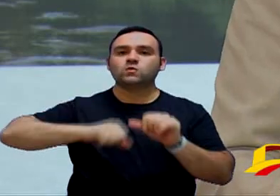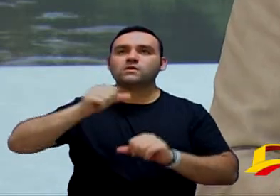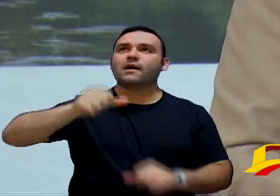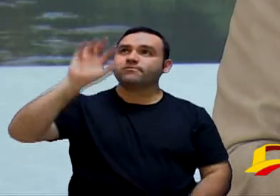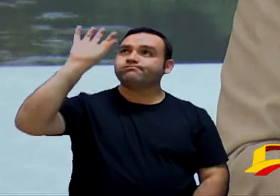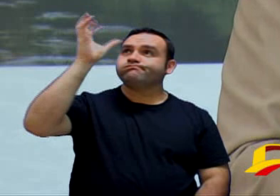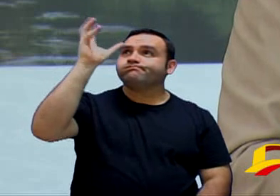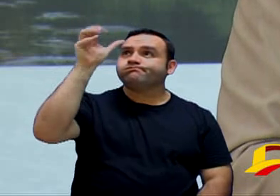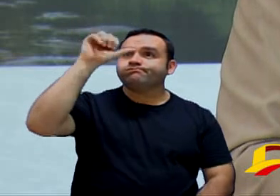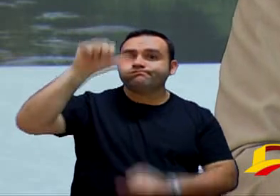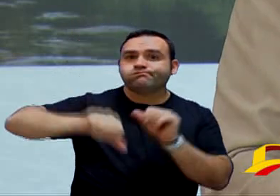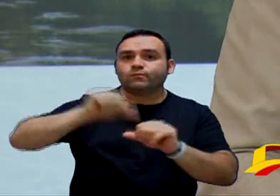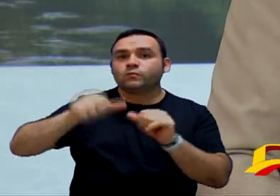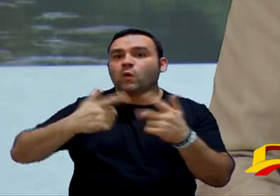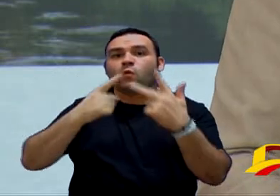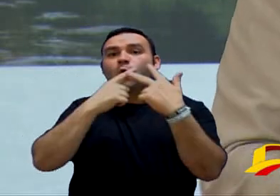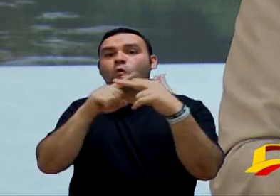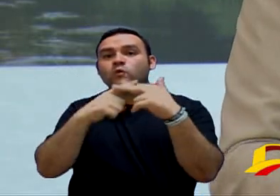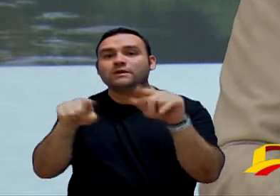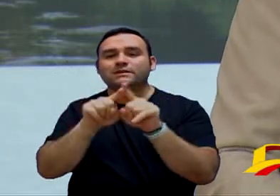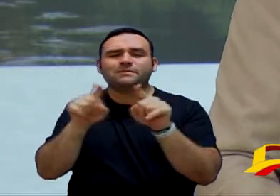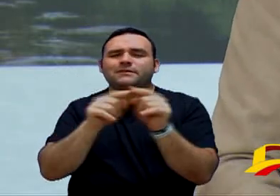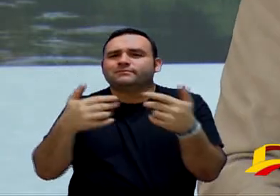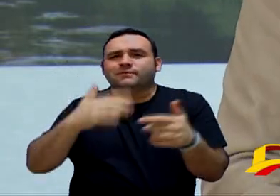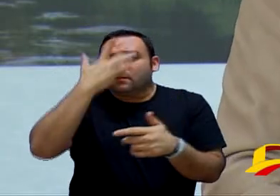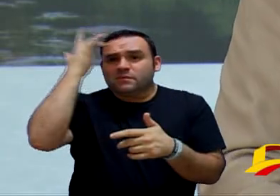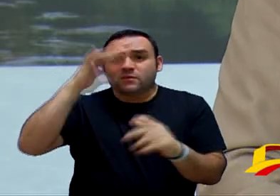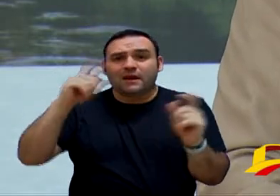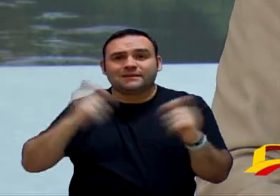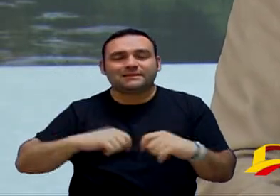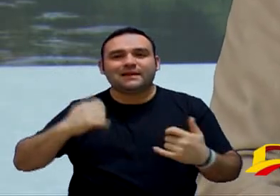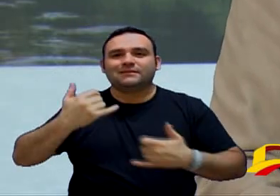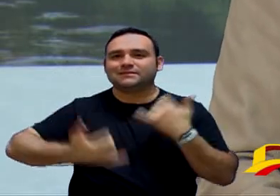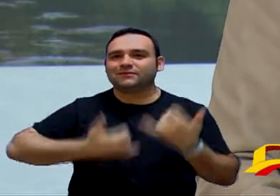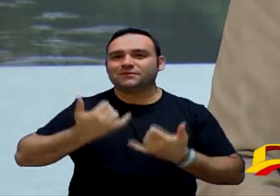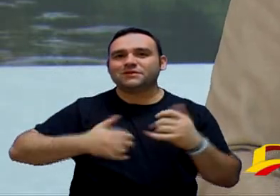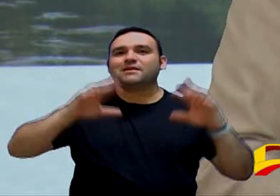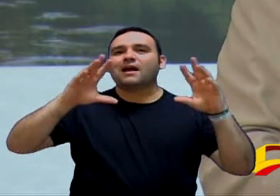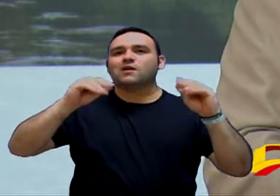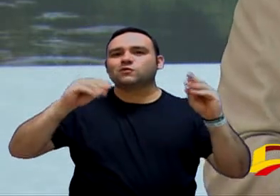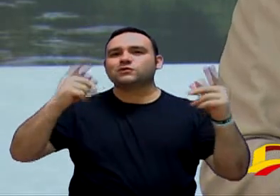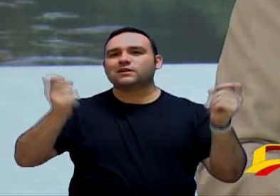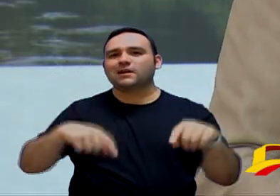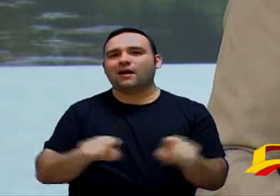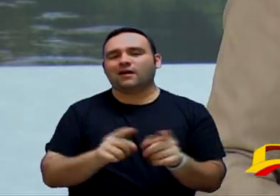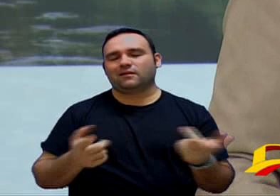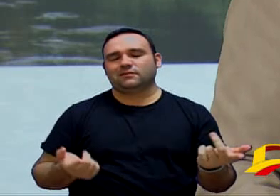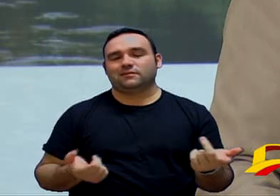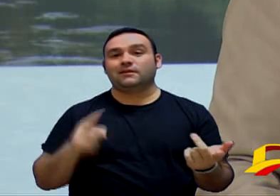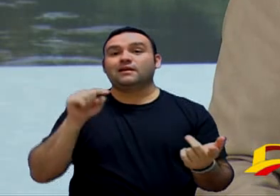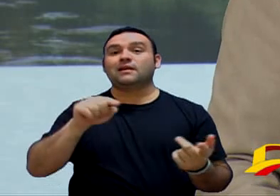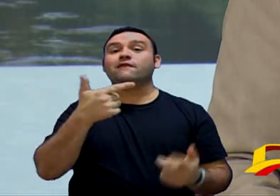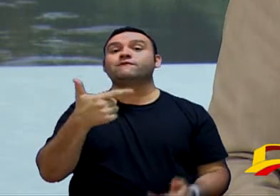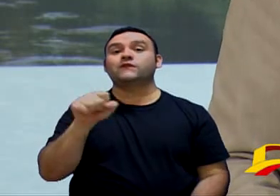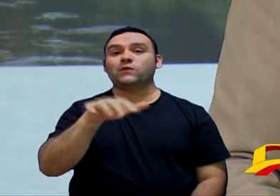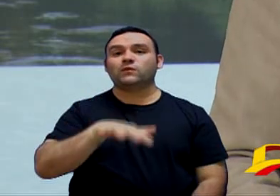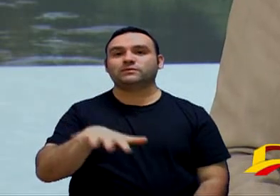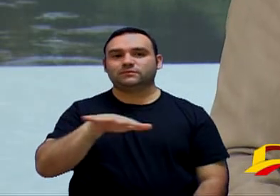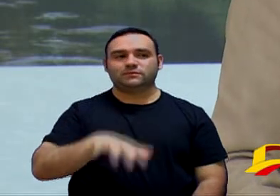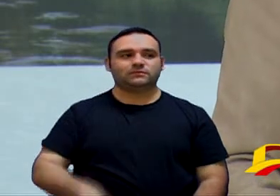de lâmpada ou conserto daquela quadra as pessoas possam se divertir à noite é lá no